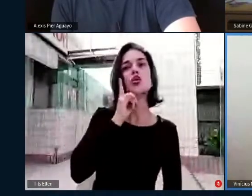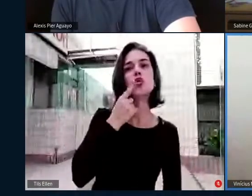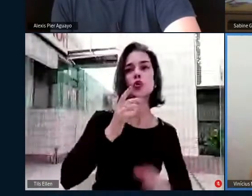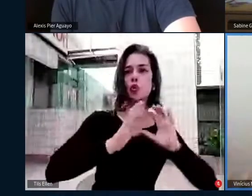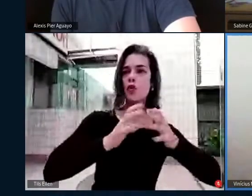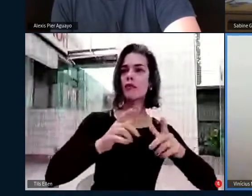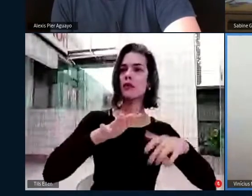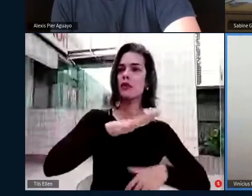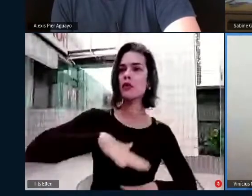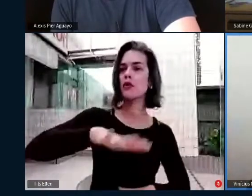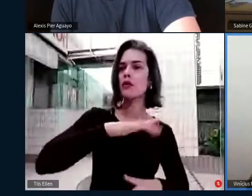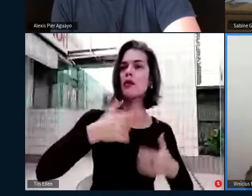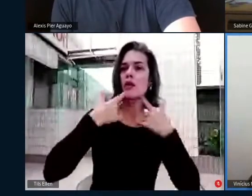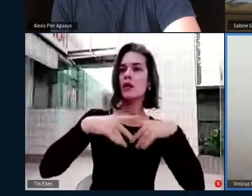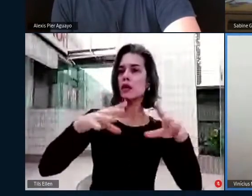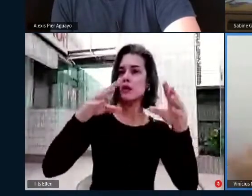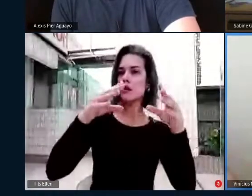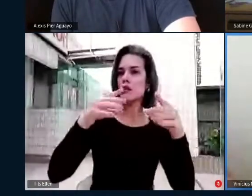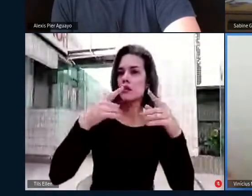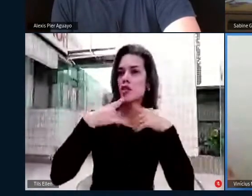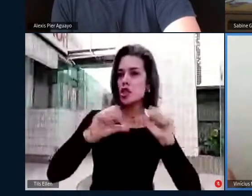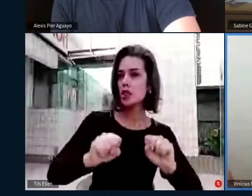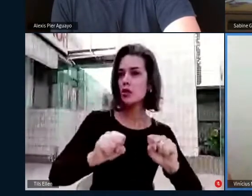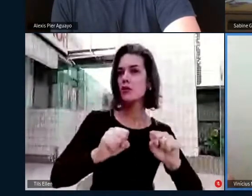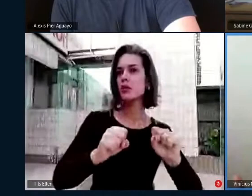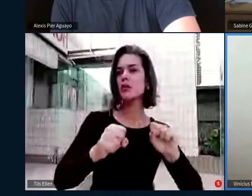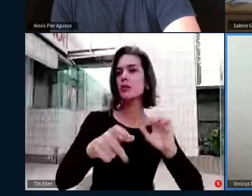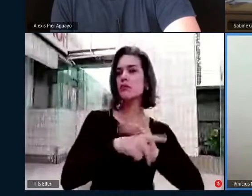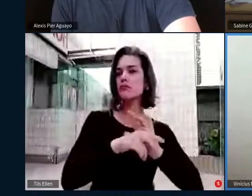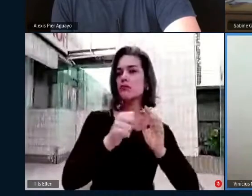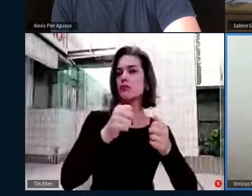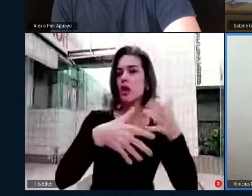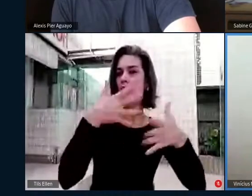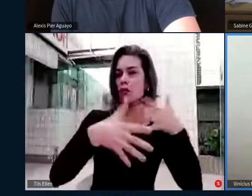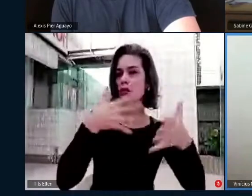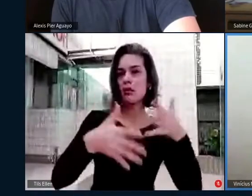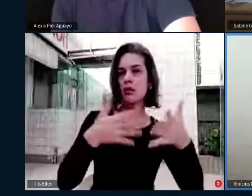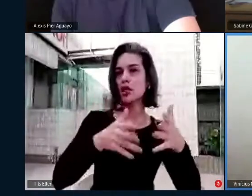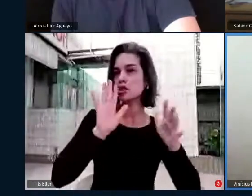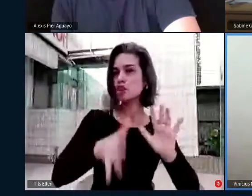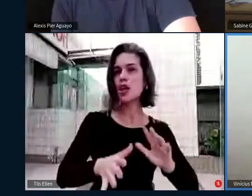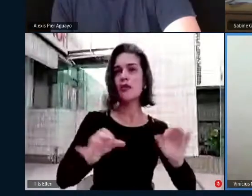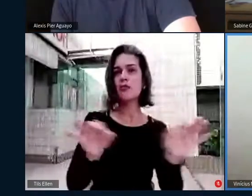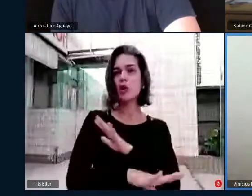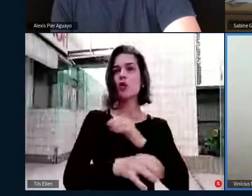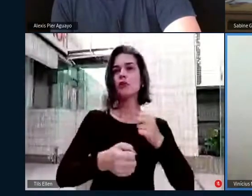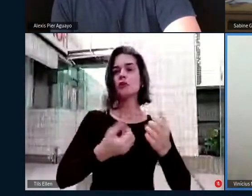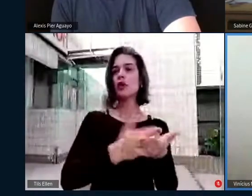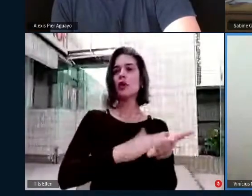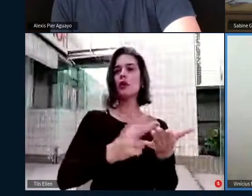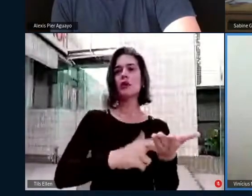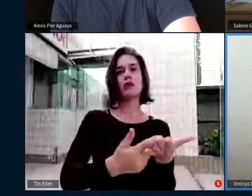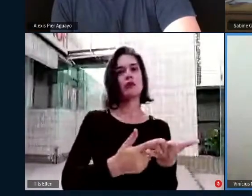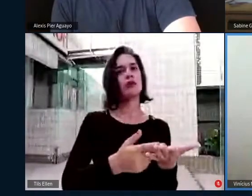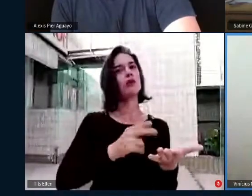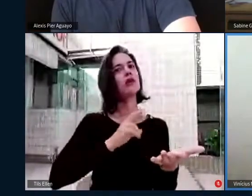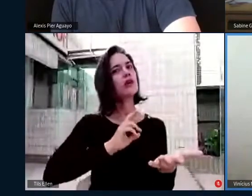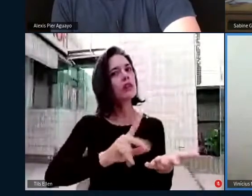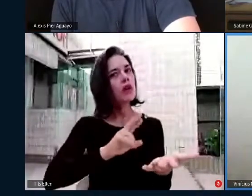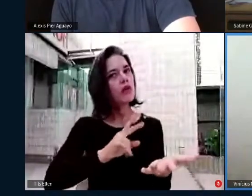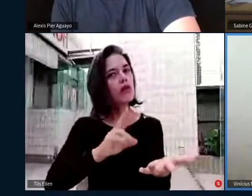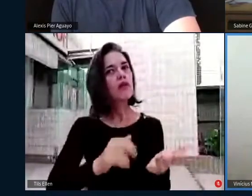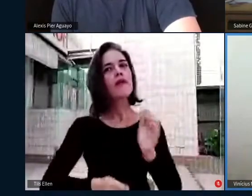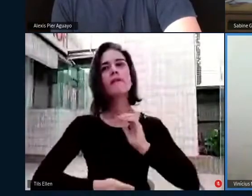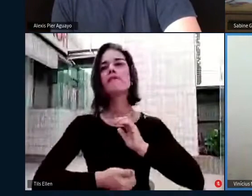num ambiente linguístico, eles estão predispostos a ser intérpretes. E na realidade a gente não vê assim, a gente vê que